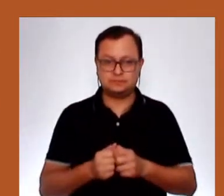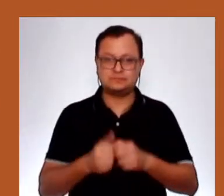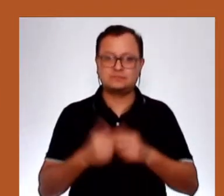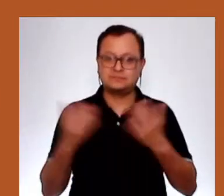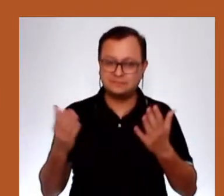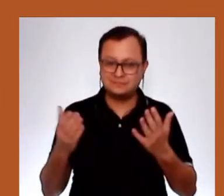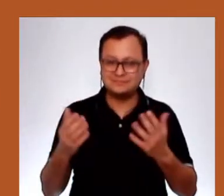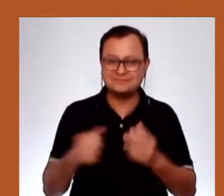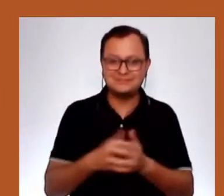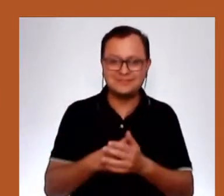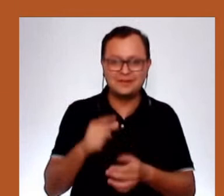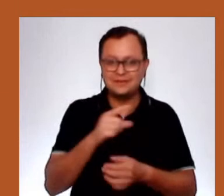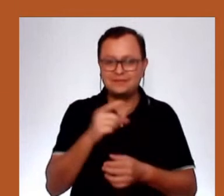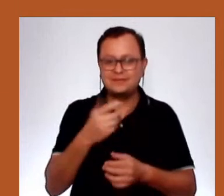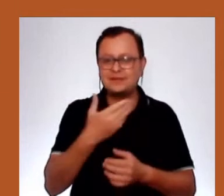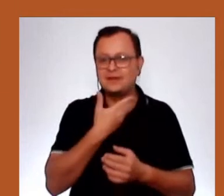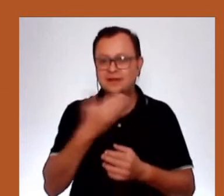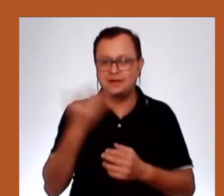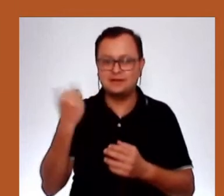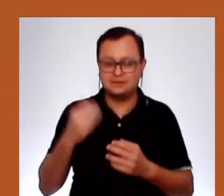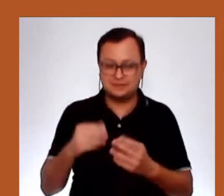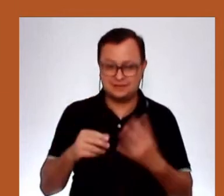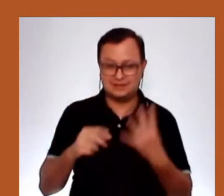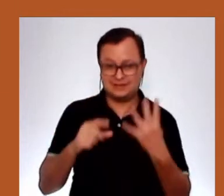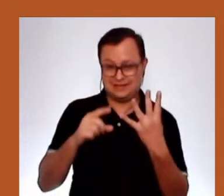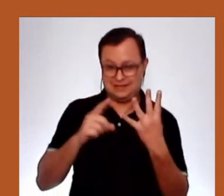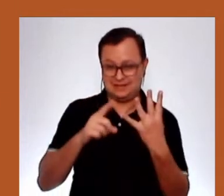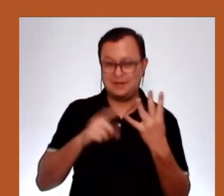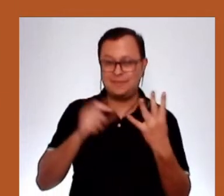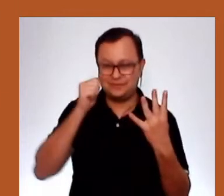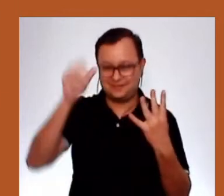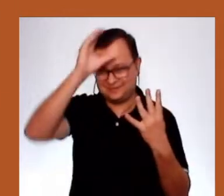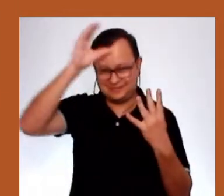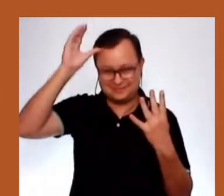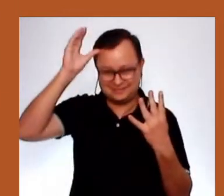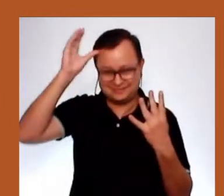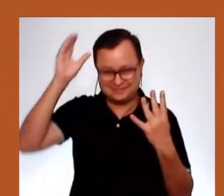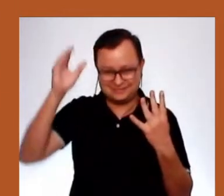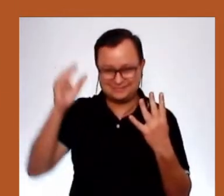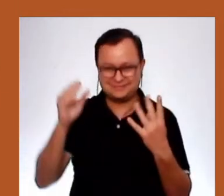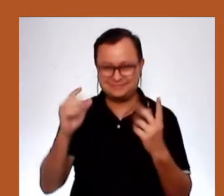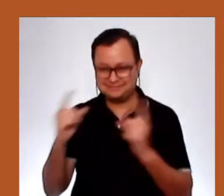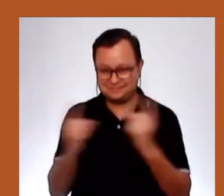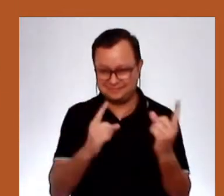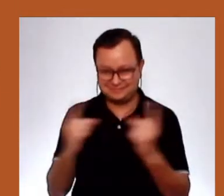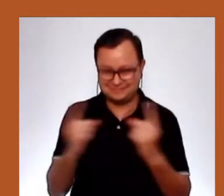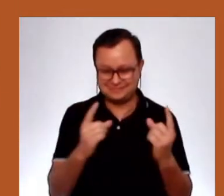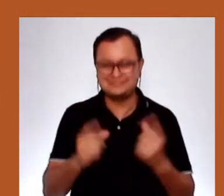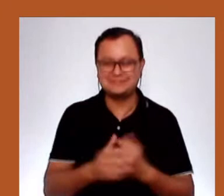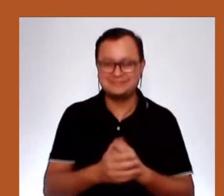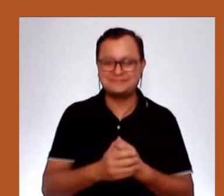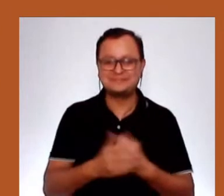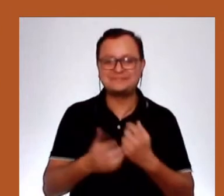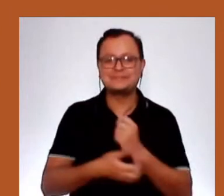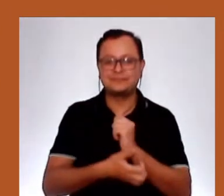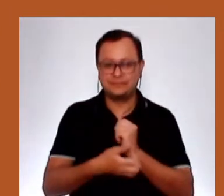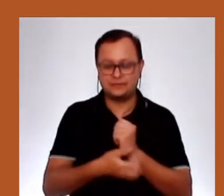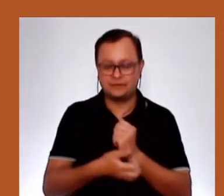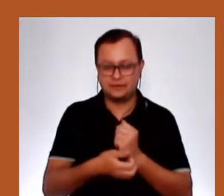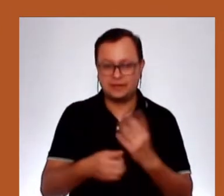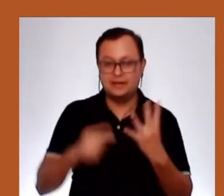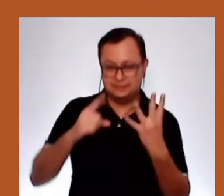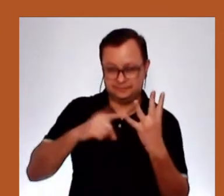gente. Deixa eu falar da Juliana também, então, vai. Tá bom. Poxa vida, não acredito. A